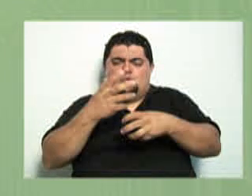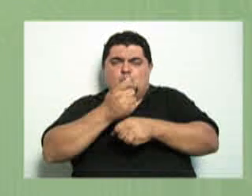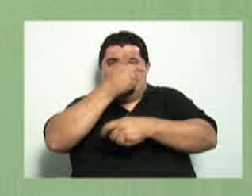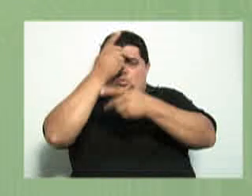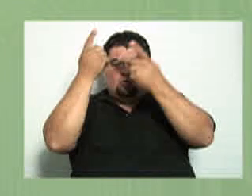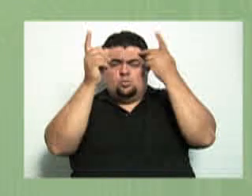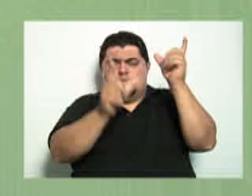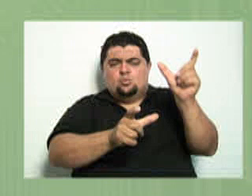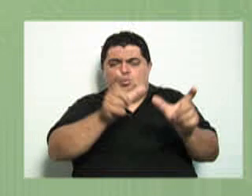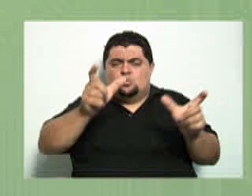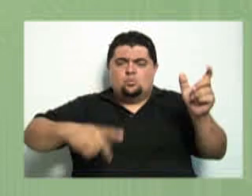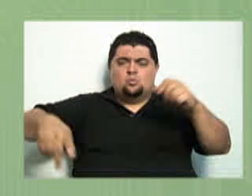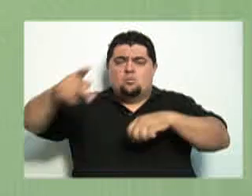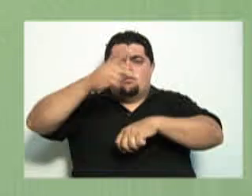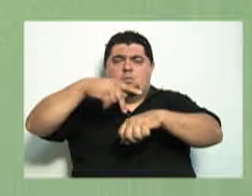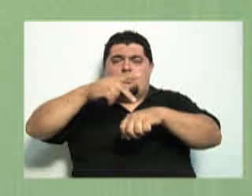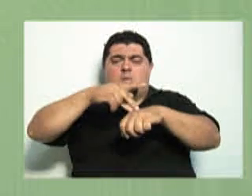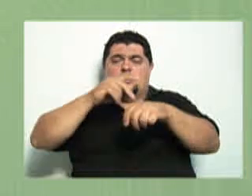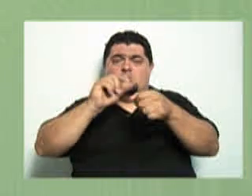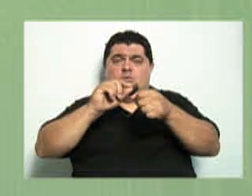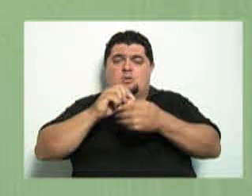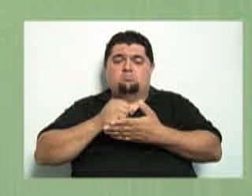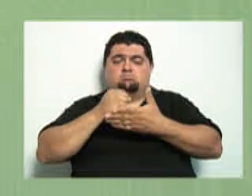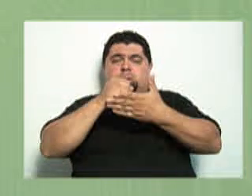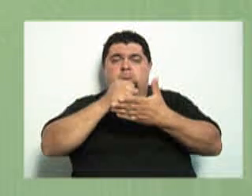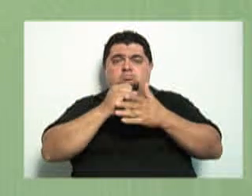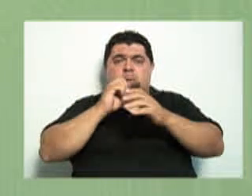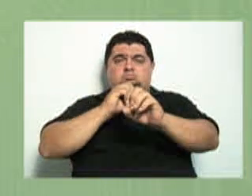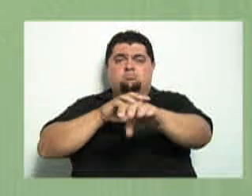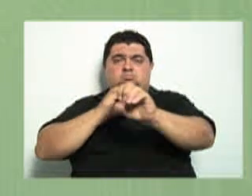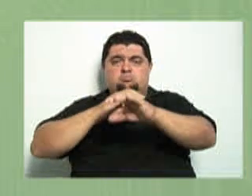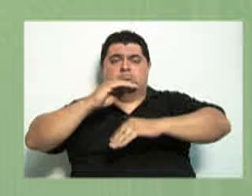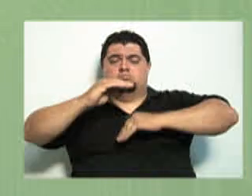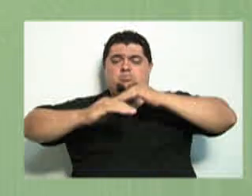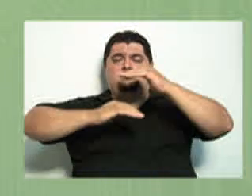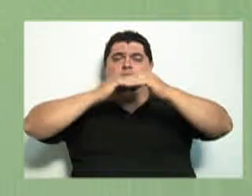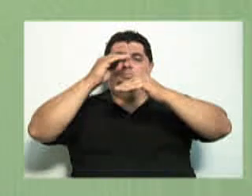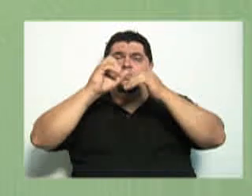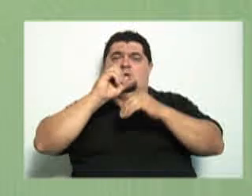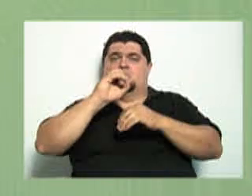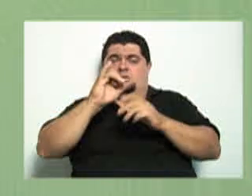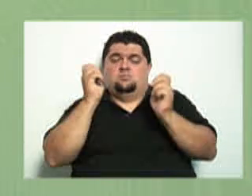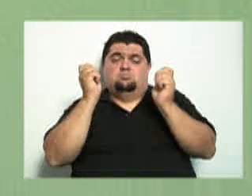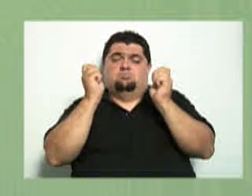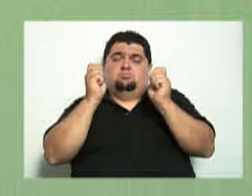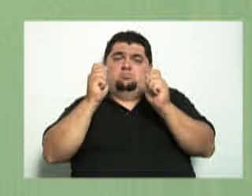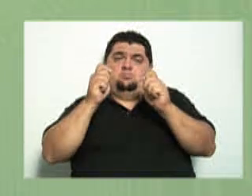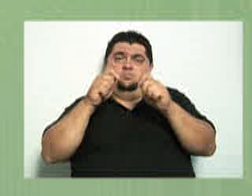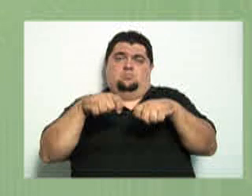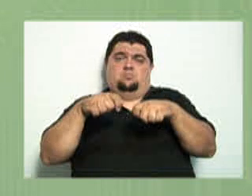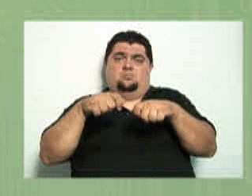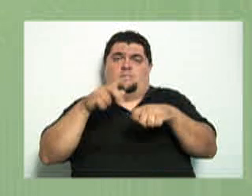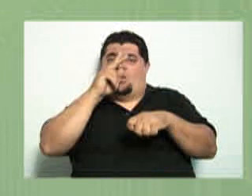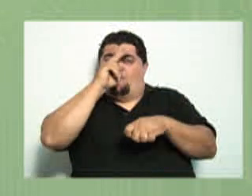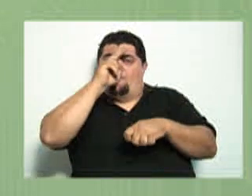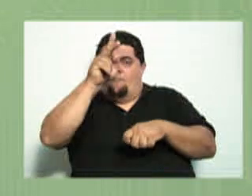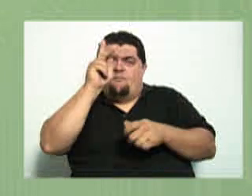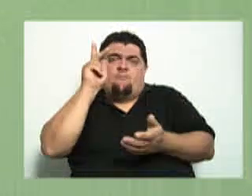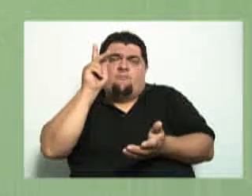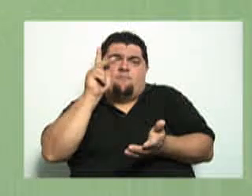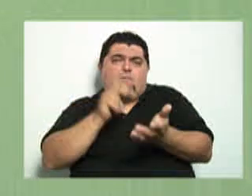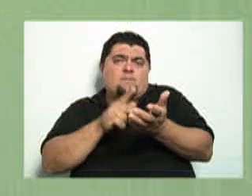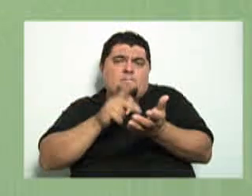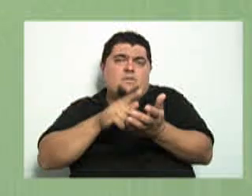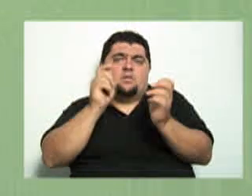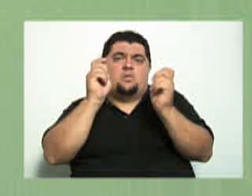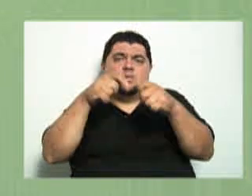para promover o desenvolvimento econômico, se esta é suficientemente forte para